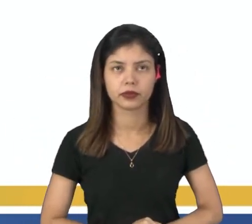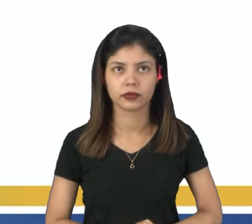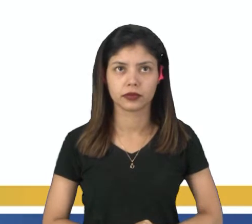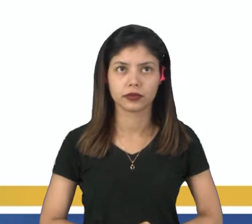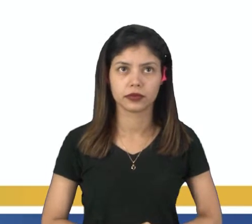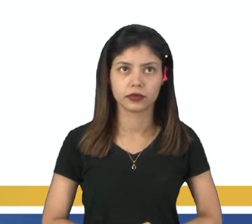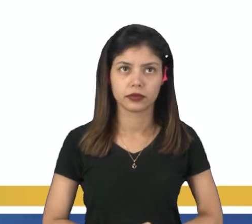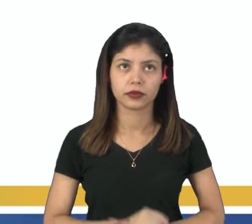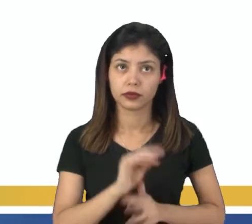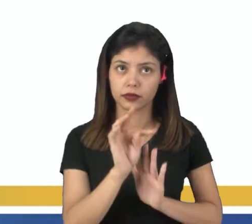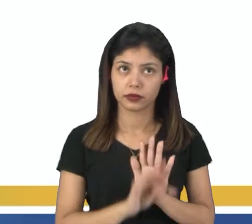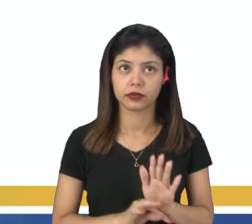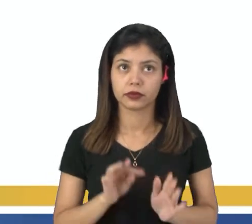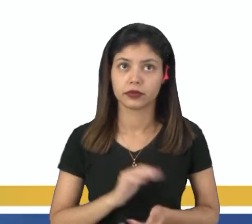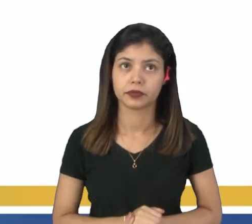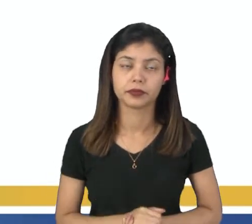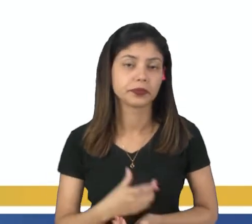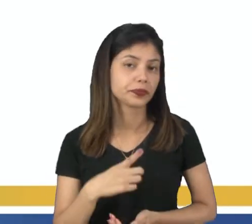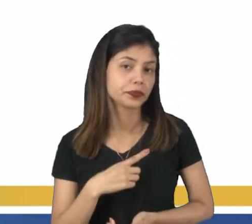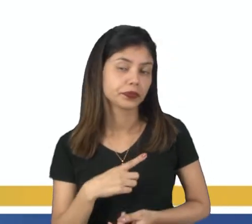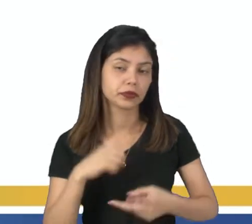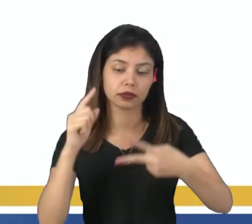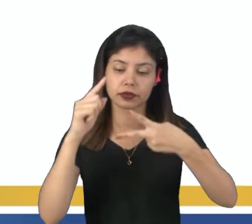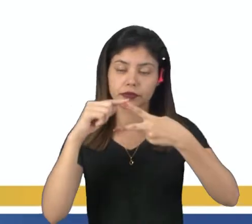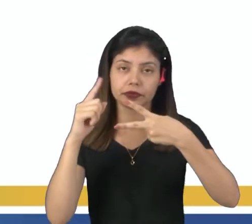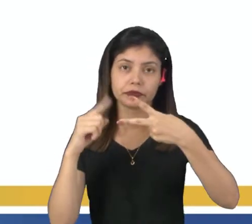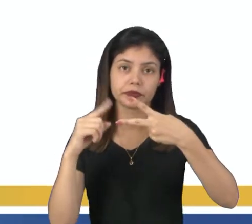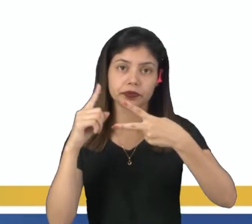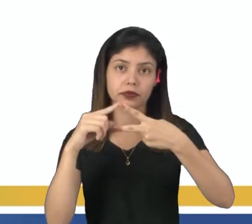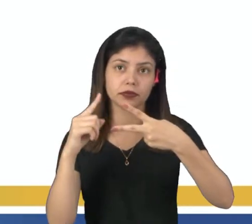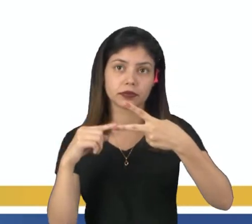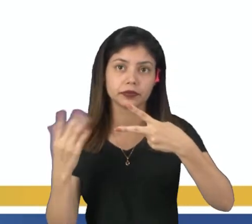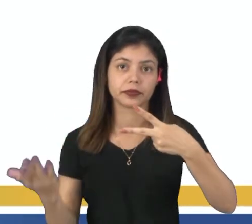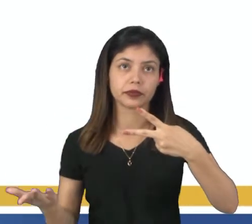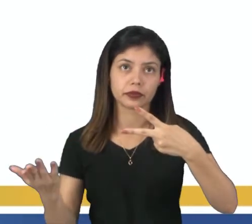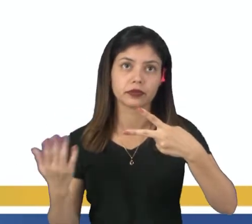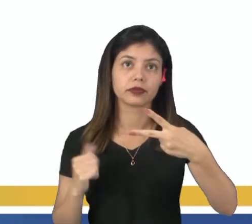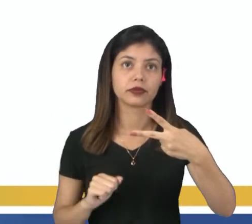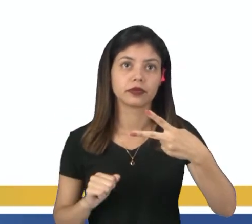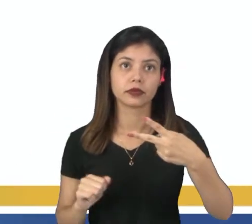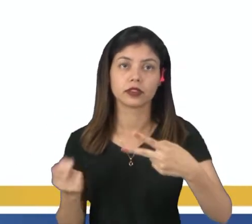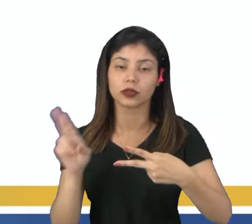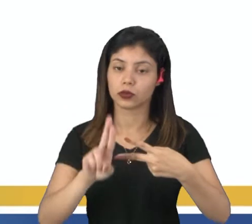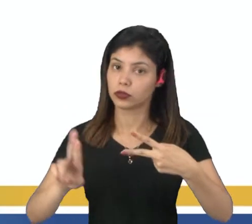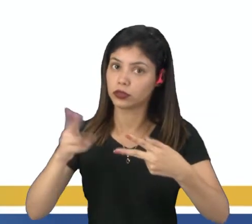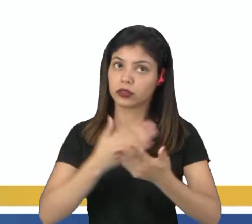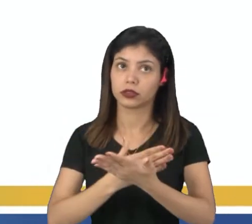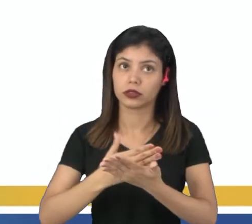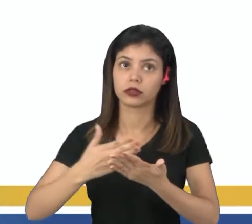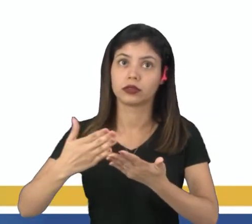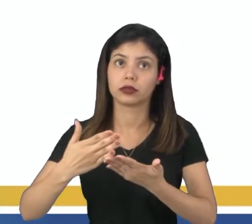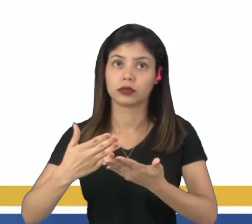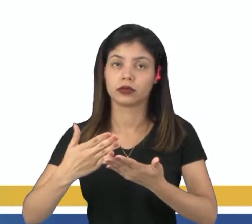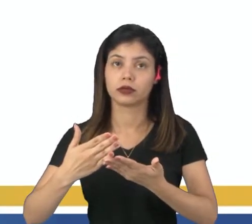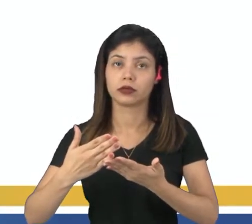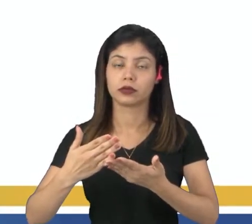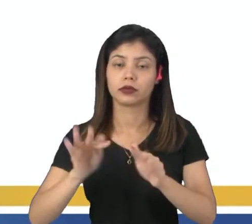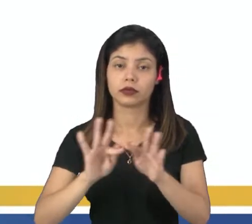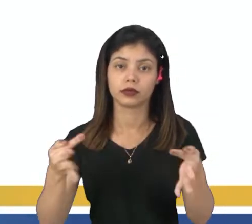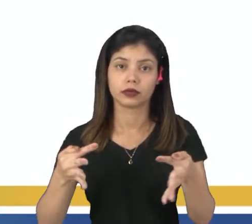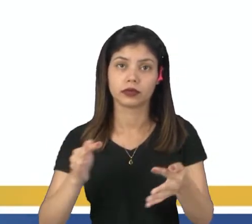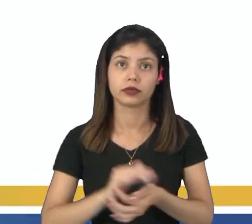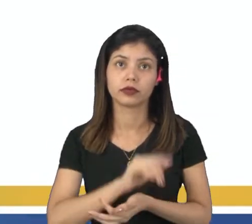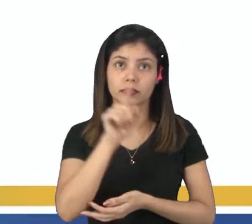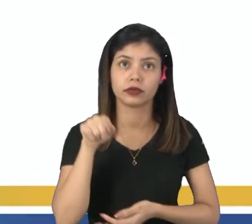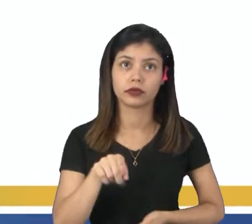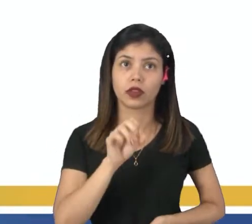acento no texto. Daí nós temos 2 alternativas. Usado em início de frases interrogativas ou